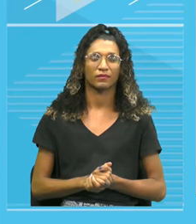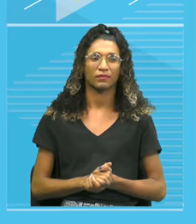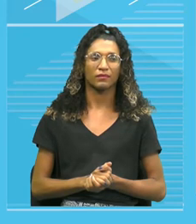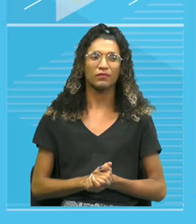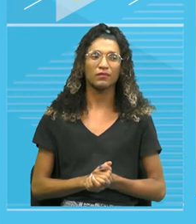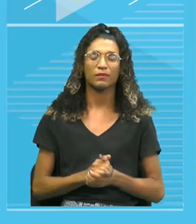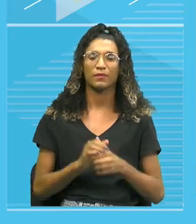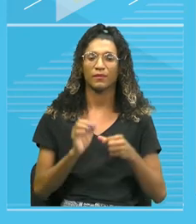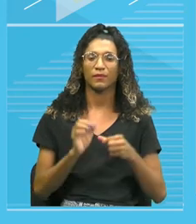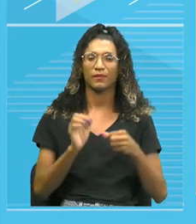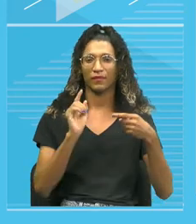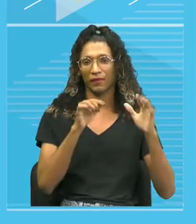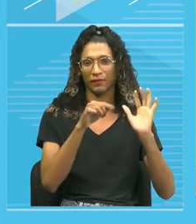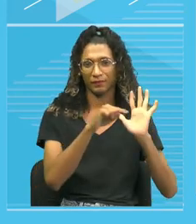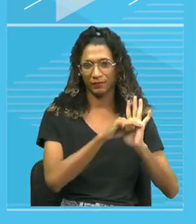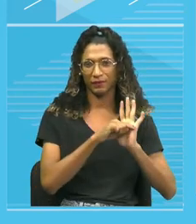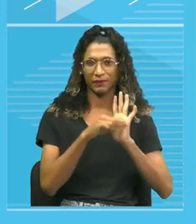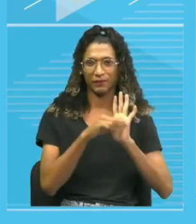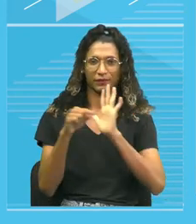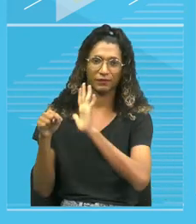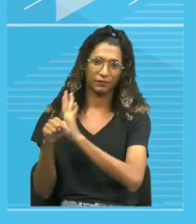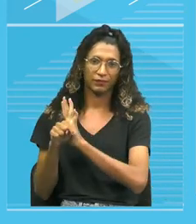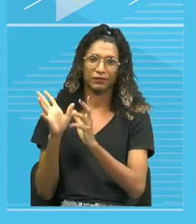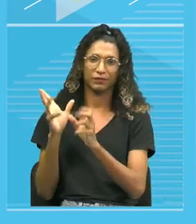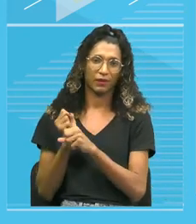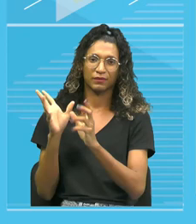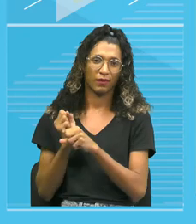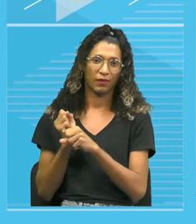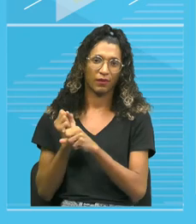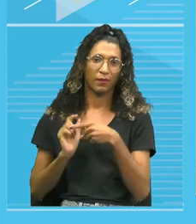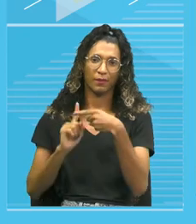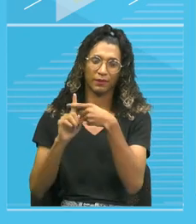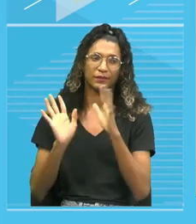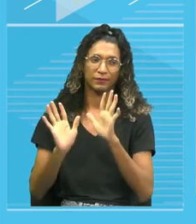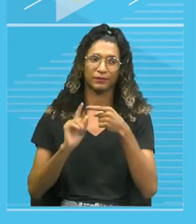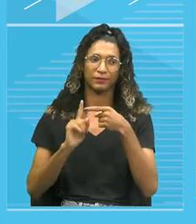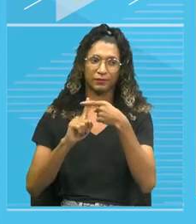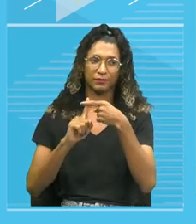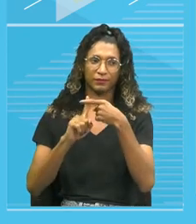aqui ó menos com menos dá mais mais 238,5